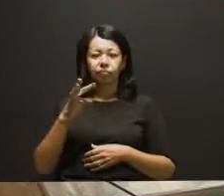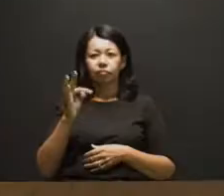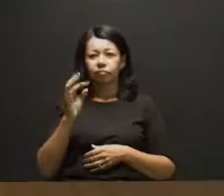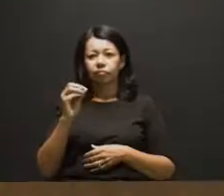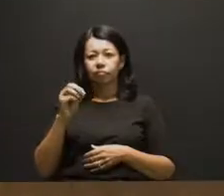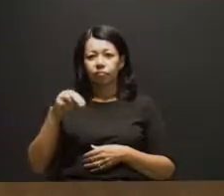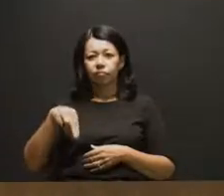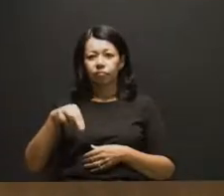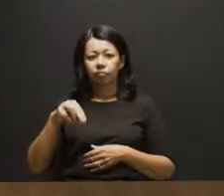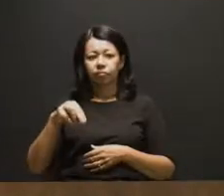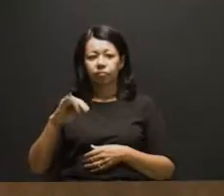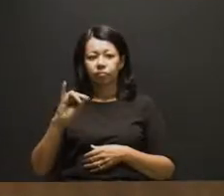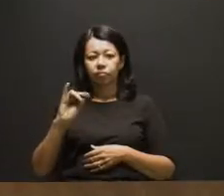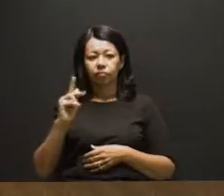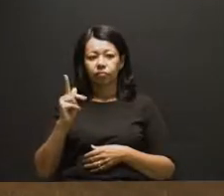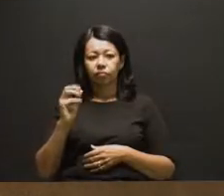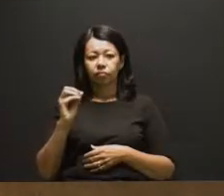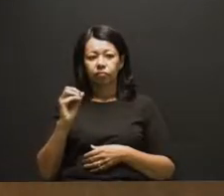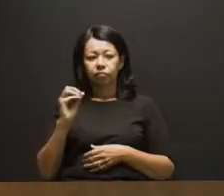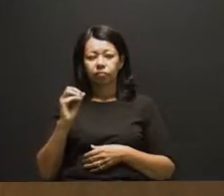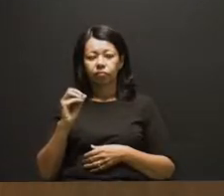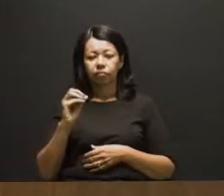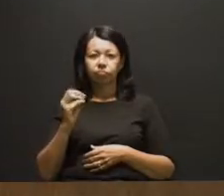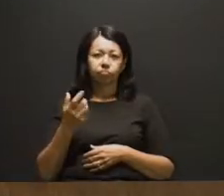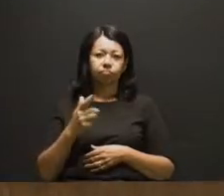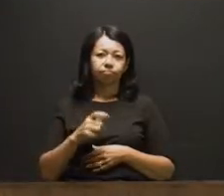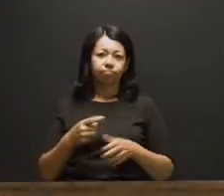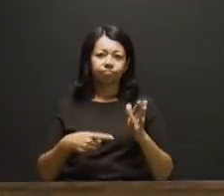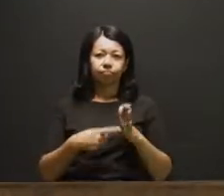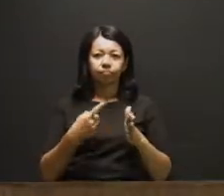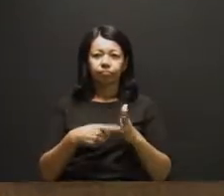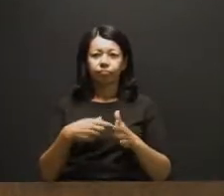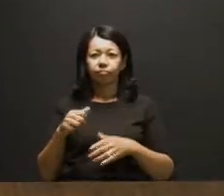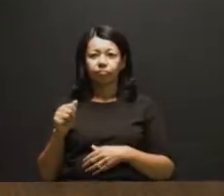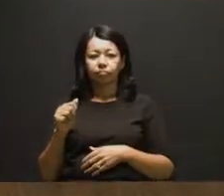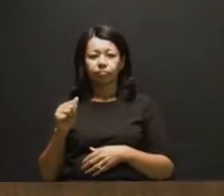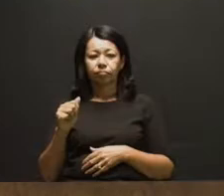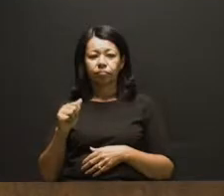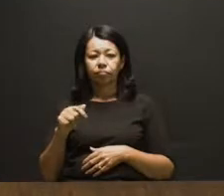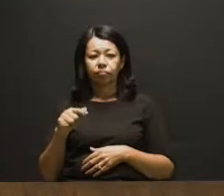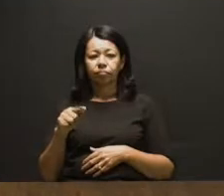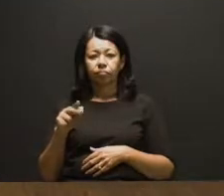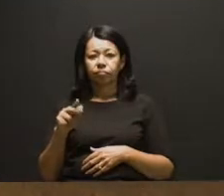ronaldo do original do primeiro obviamente oliveira